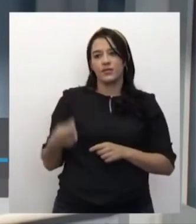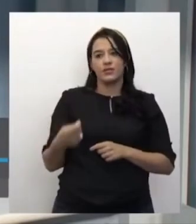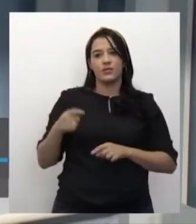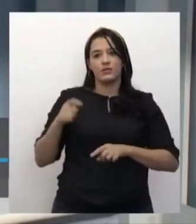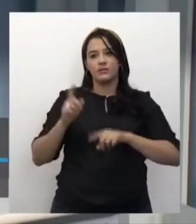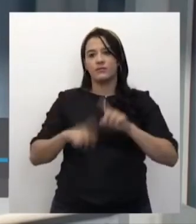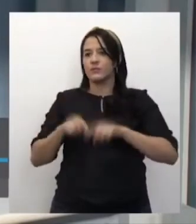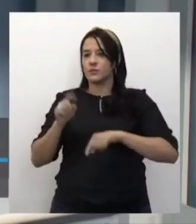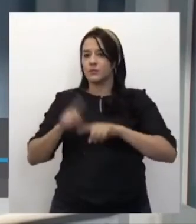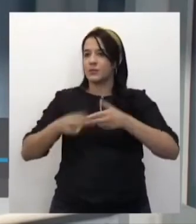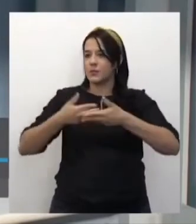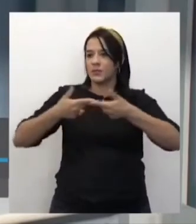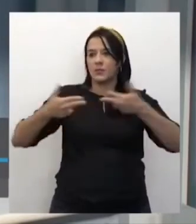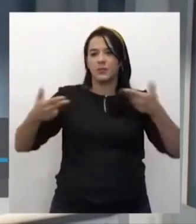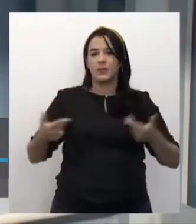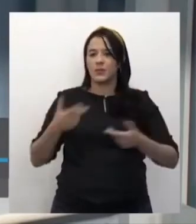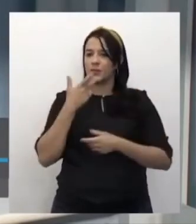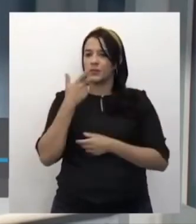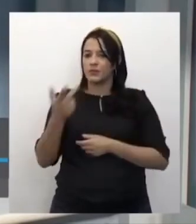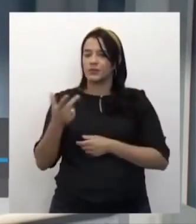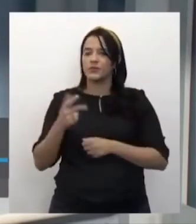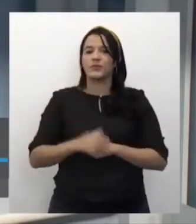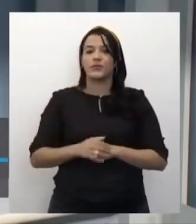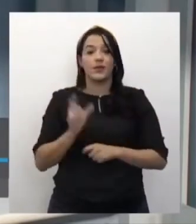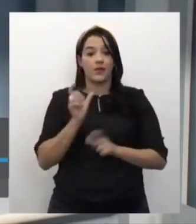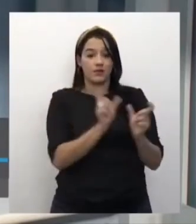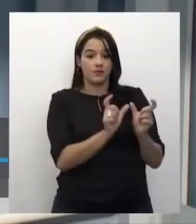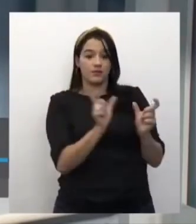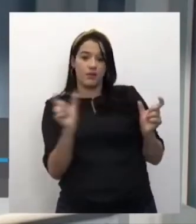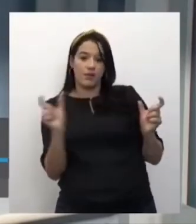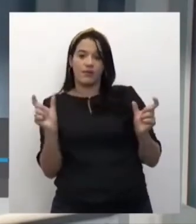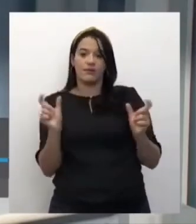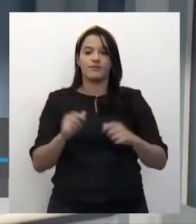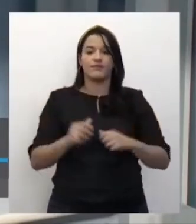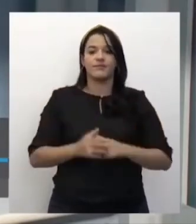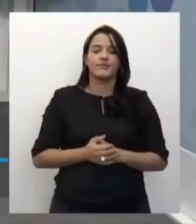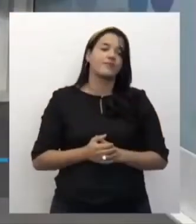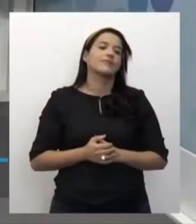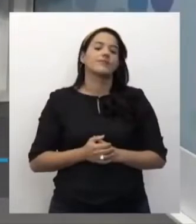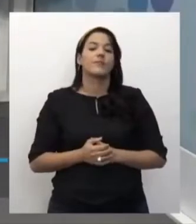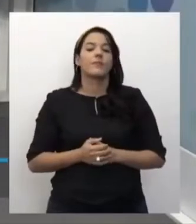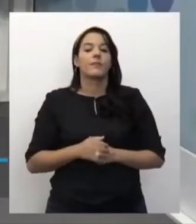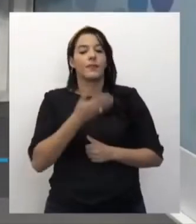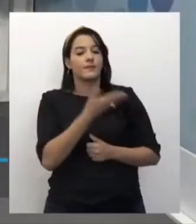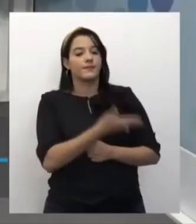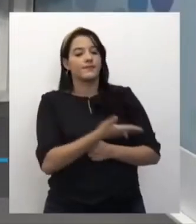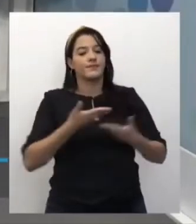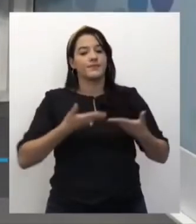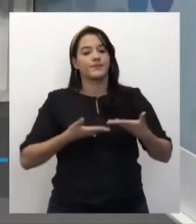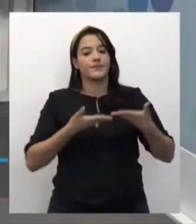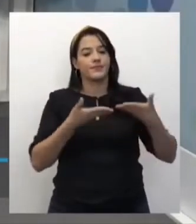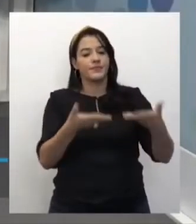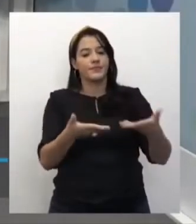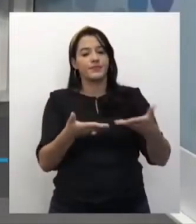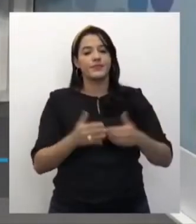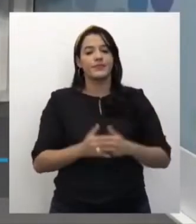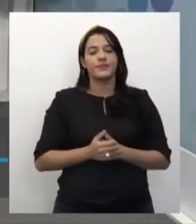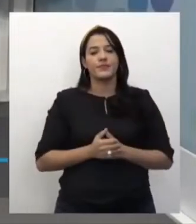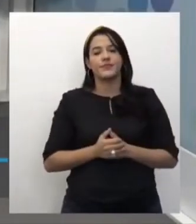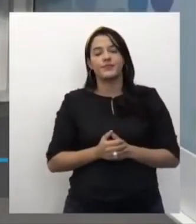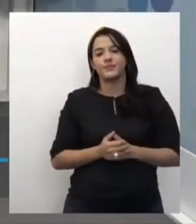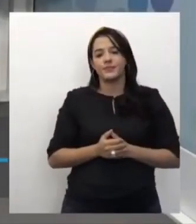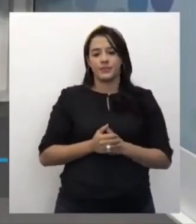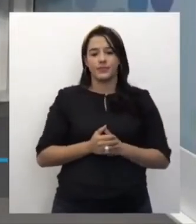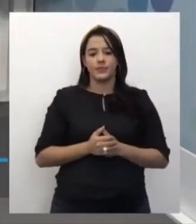gostem. Fiquem atentos ao vocabulário, tá? Leandro, se apresenta para a gente aí, eu já dei uma prévia,